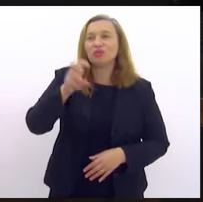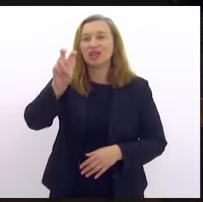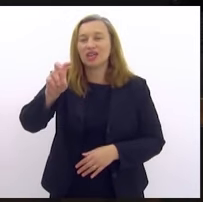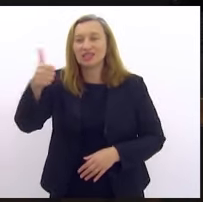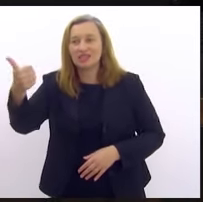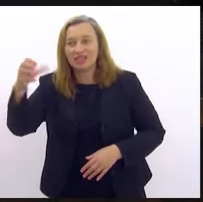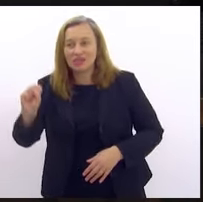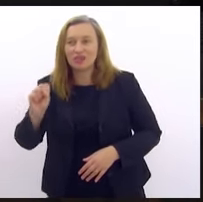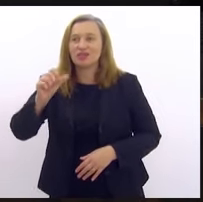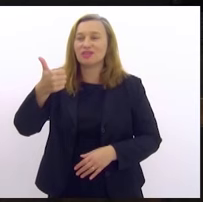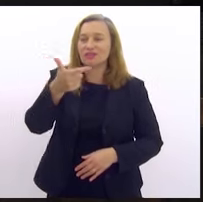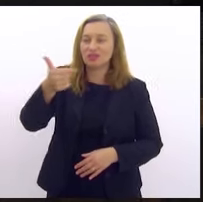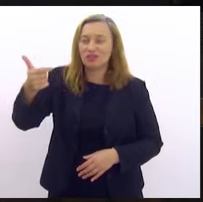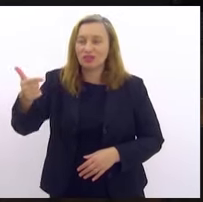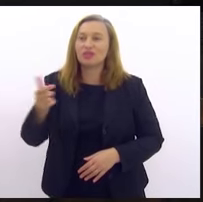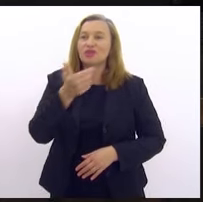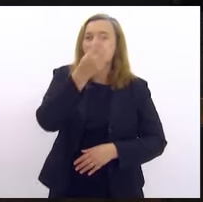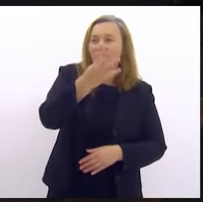6.518 de 22,